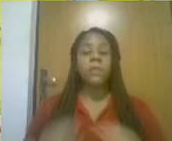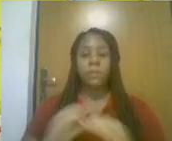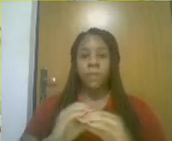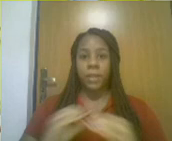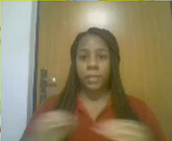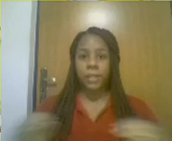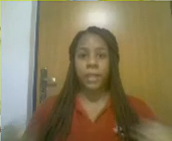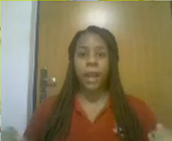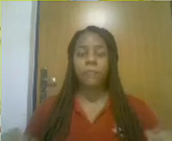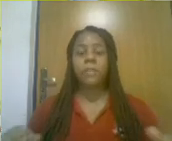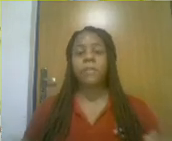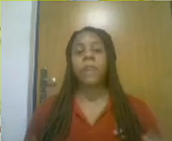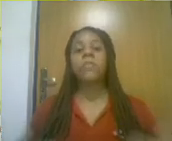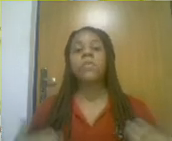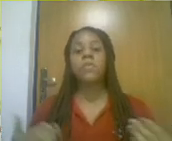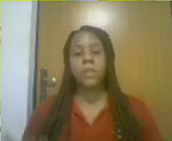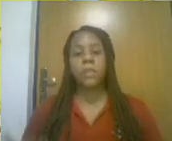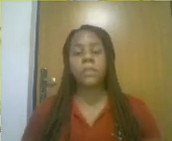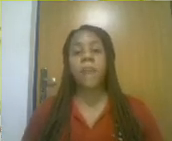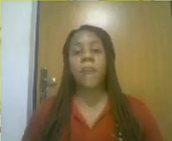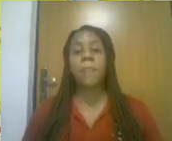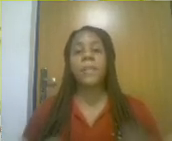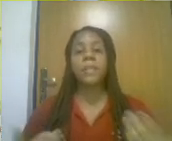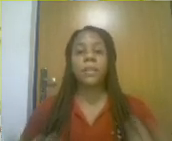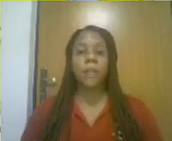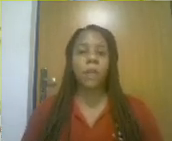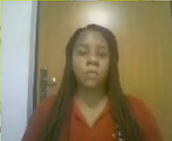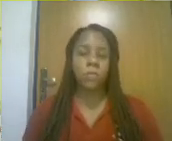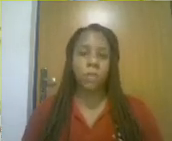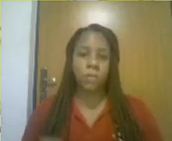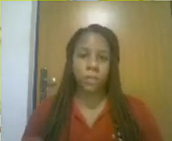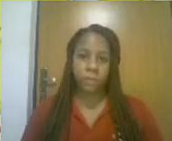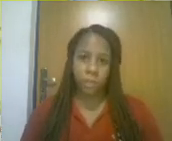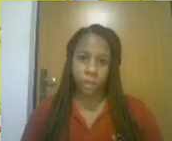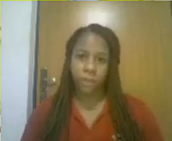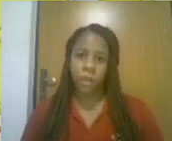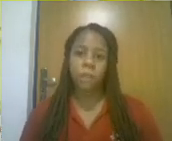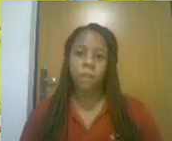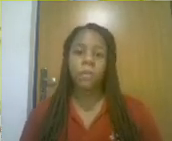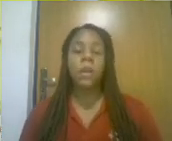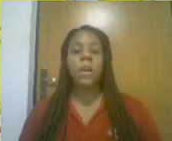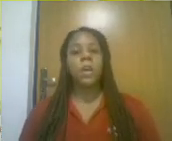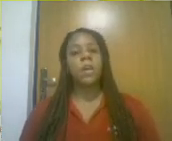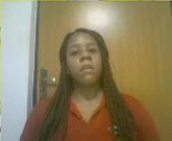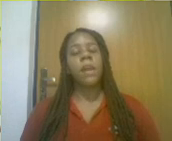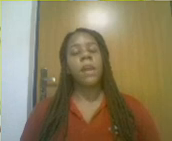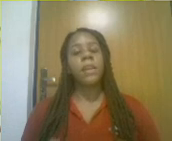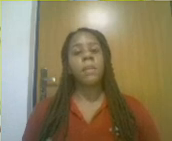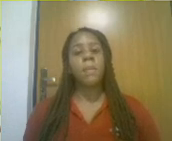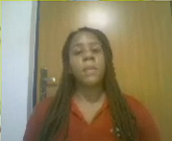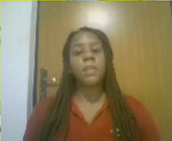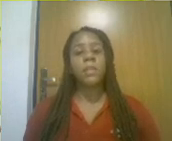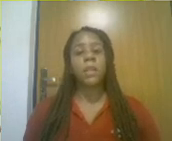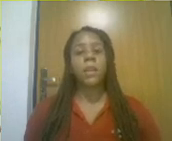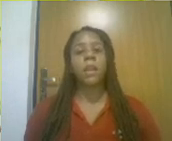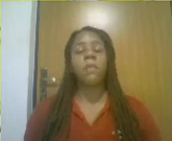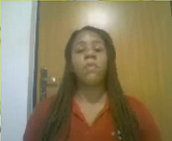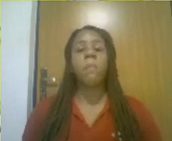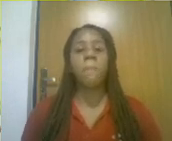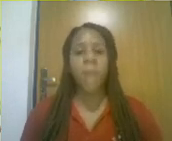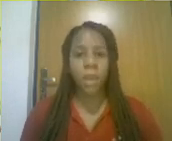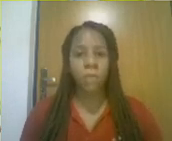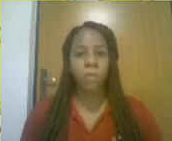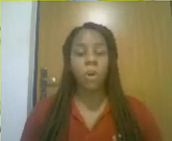Então você vai iniciar, você vai introduzir, você vai apresentar o que você vai estar falando. E ele também precisa ter